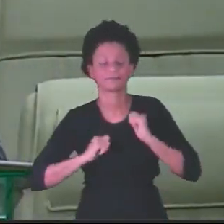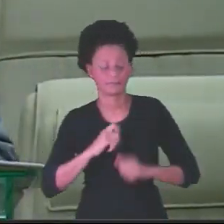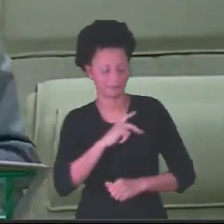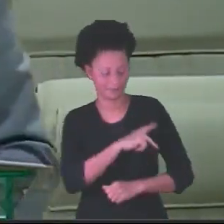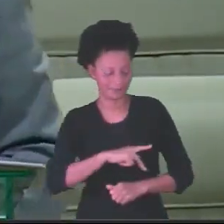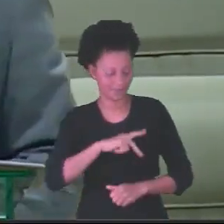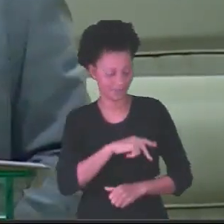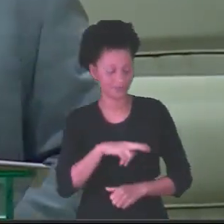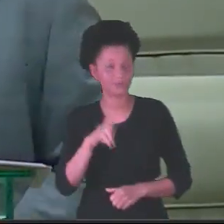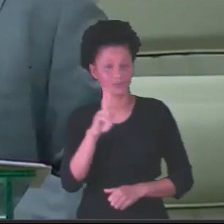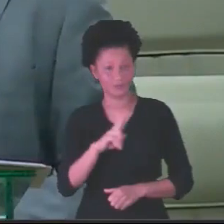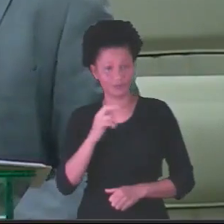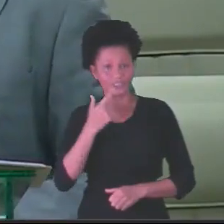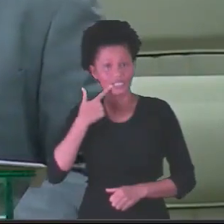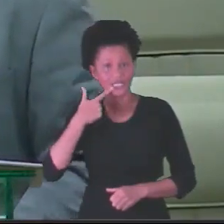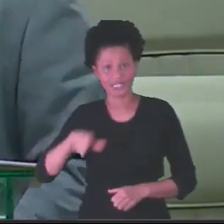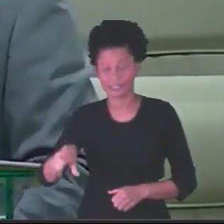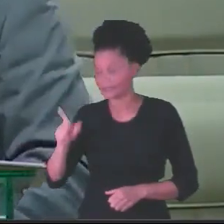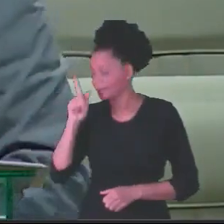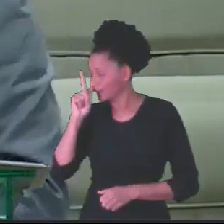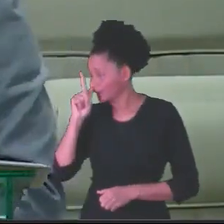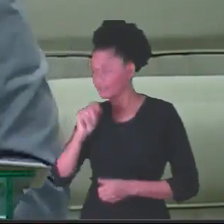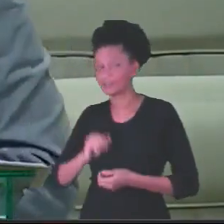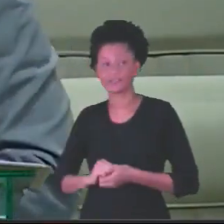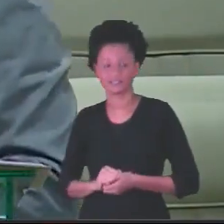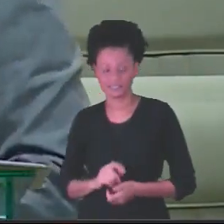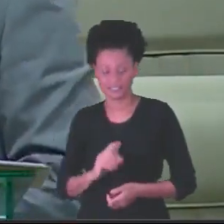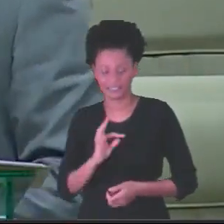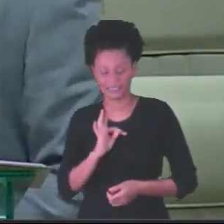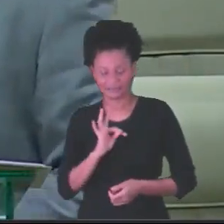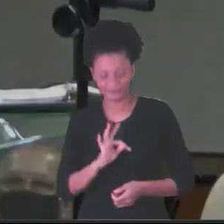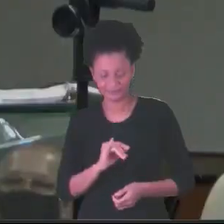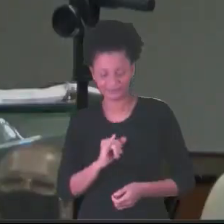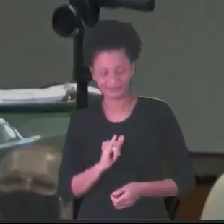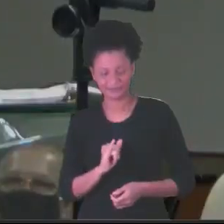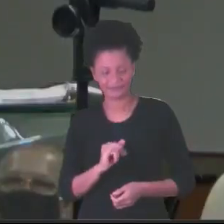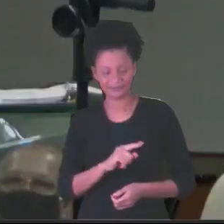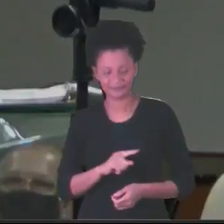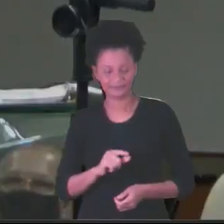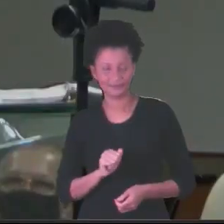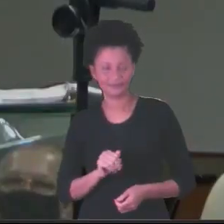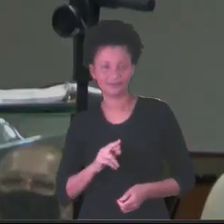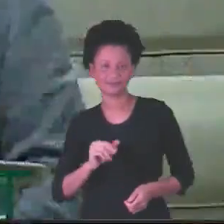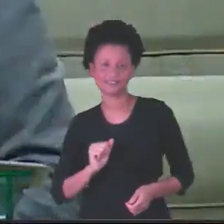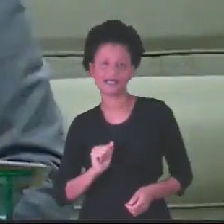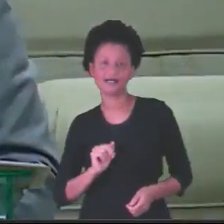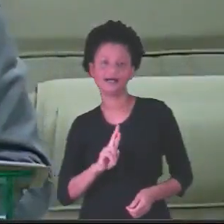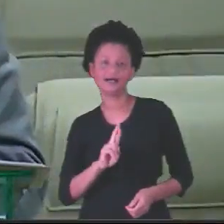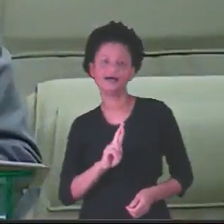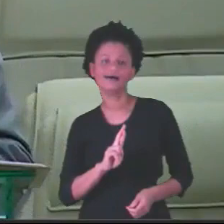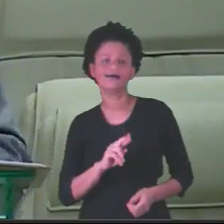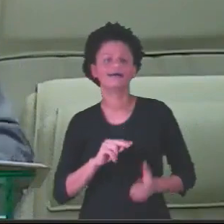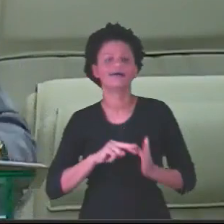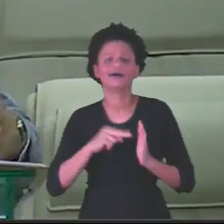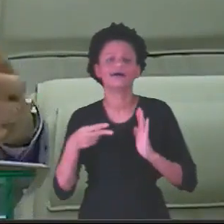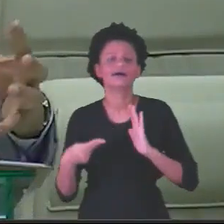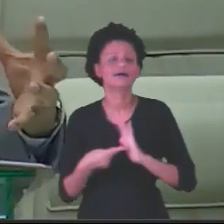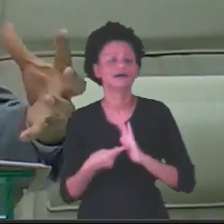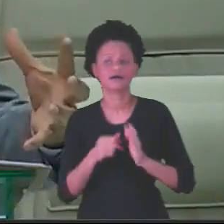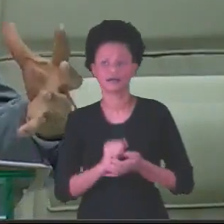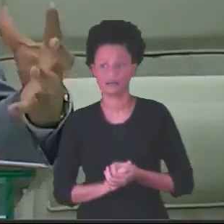no grego e a palavra tchan que significa se